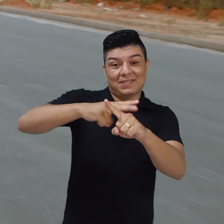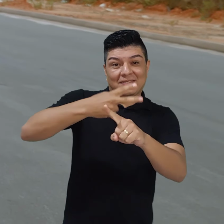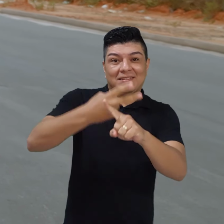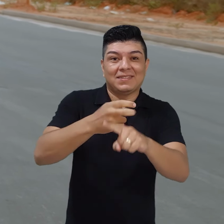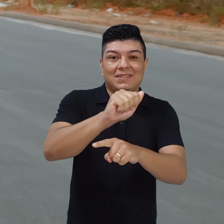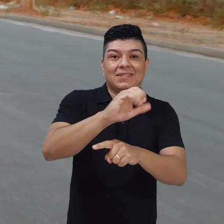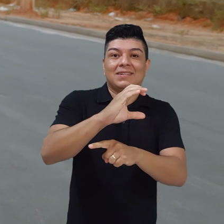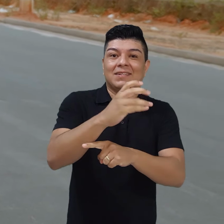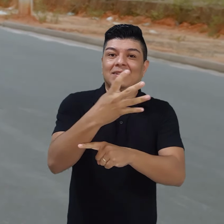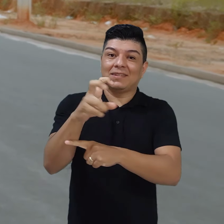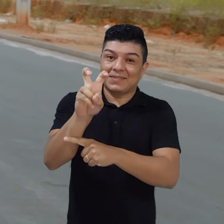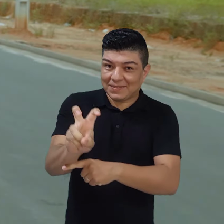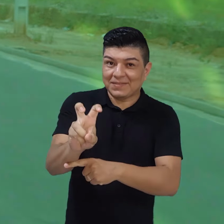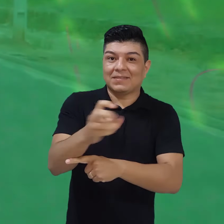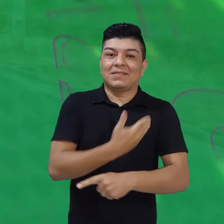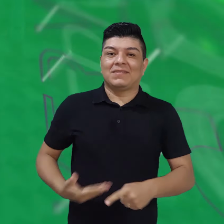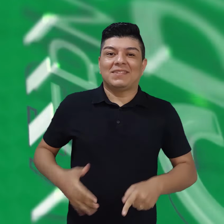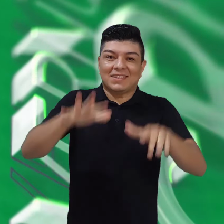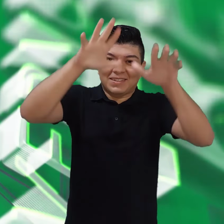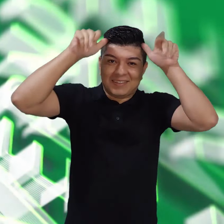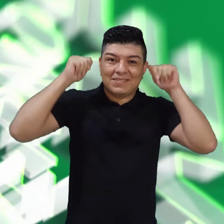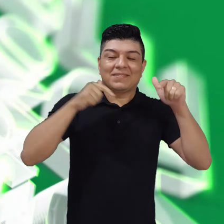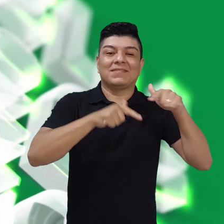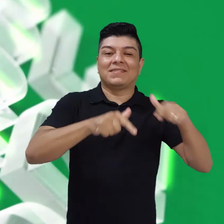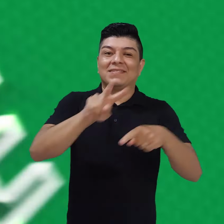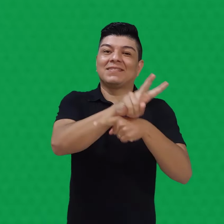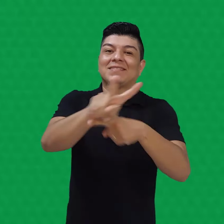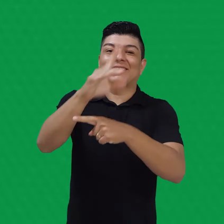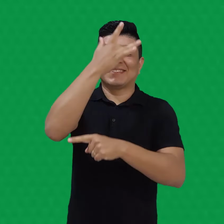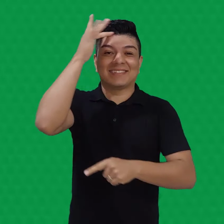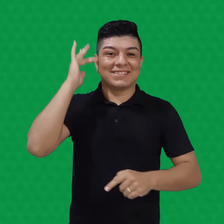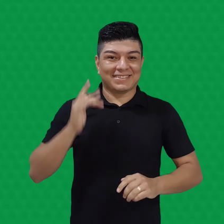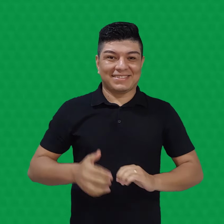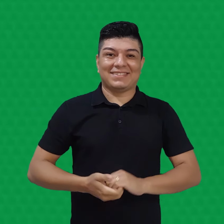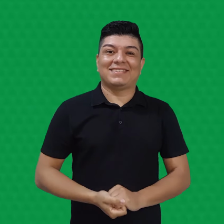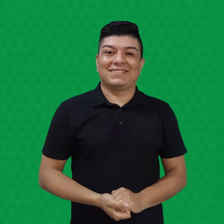da C-405. Governo do Acre, trabalho para cuidar das pessoas.